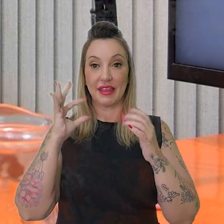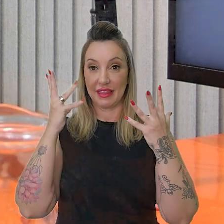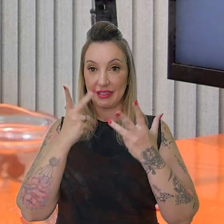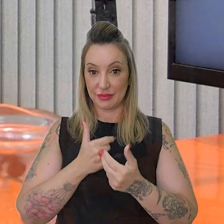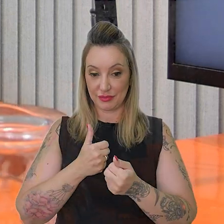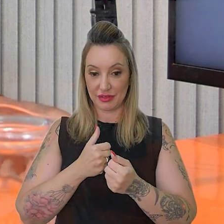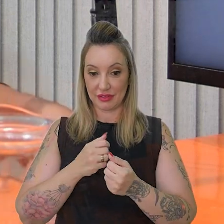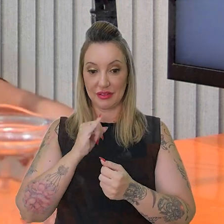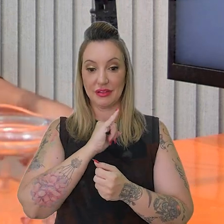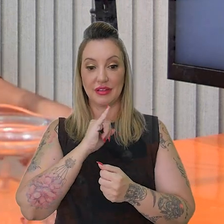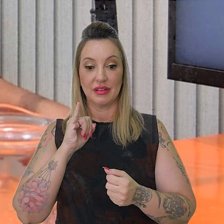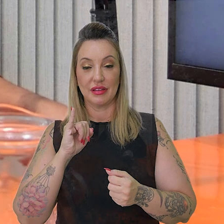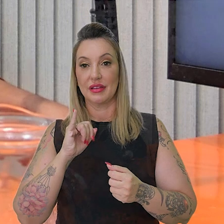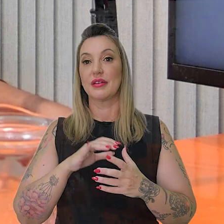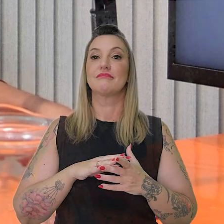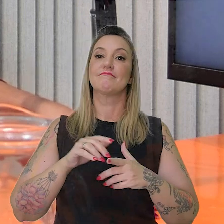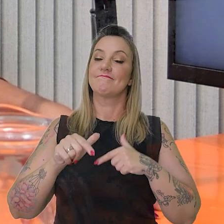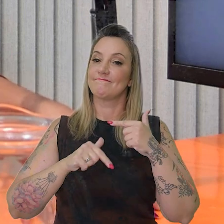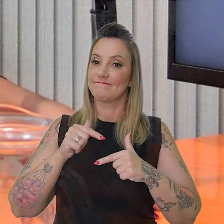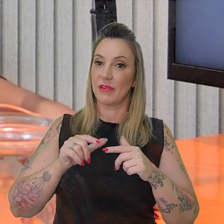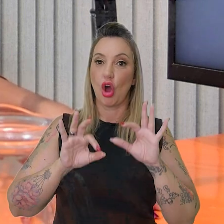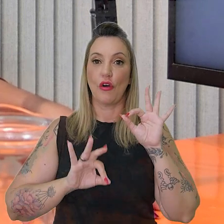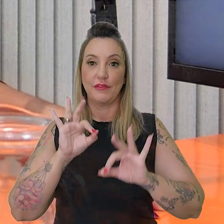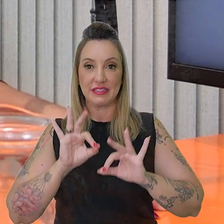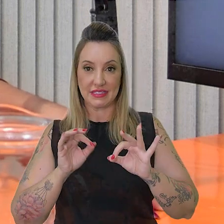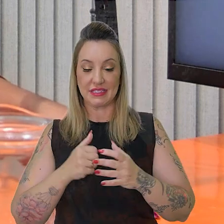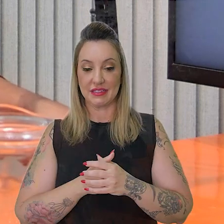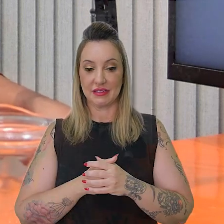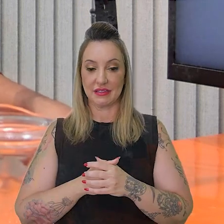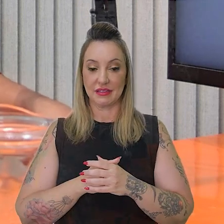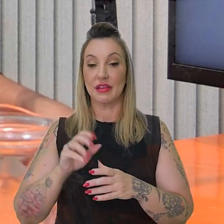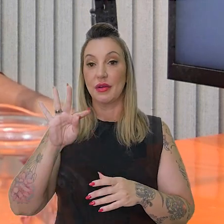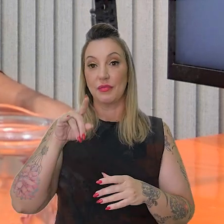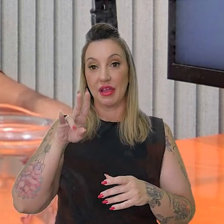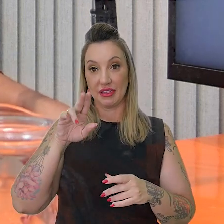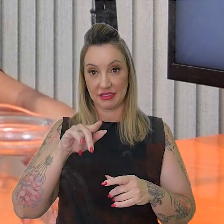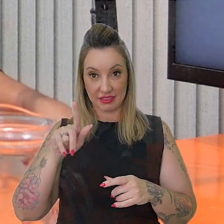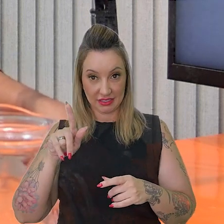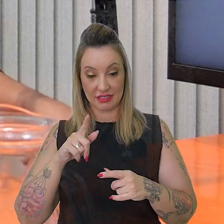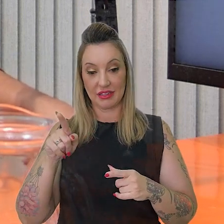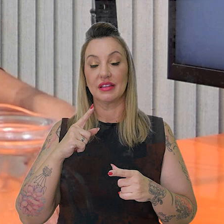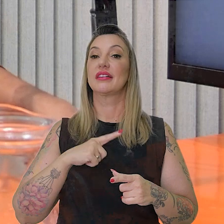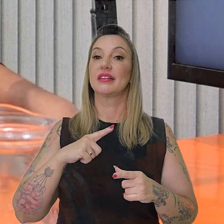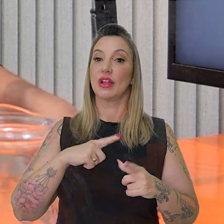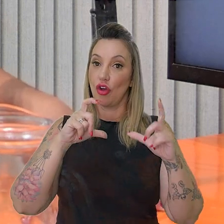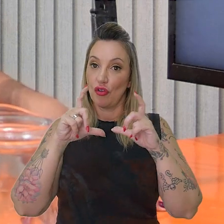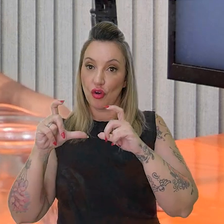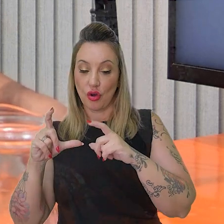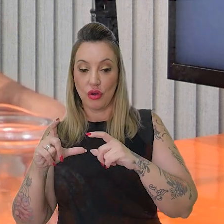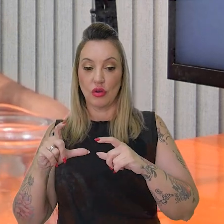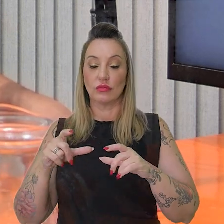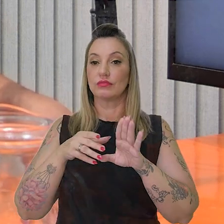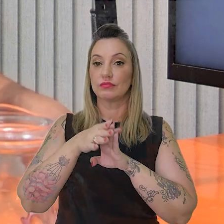projeto com o Instituto monam on gente vai fazer essa oficina de brand né onde elas já vão ter as